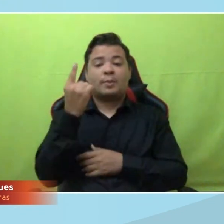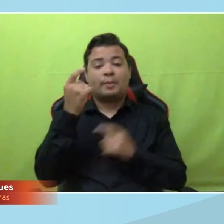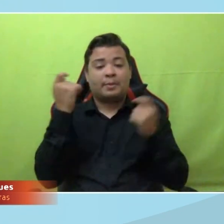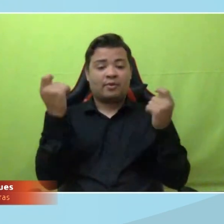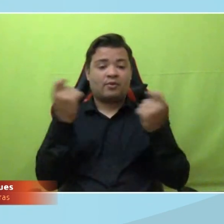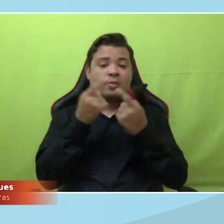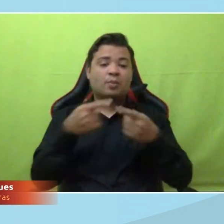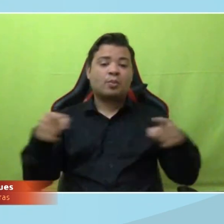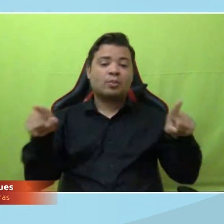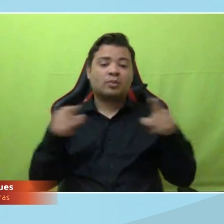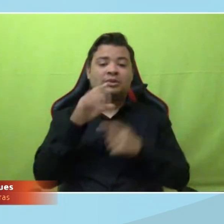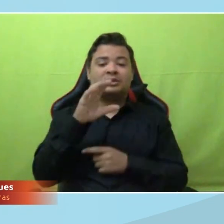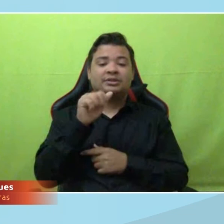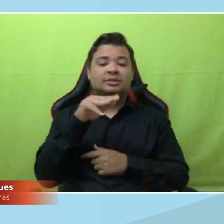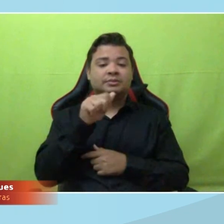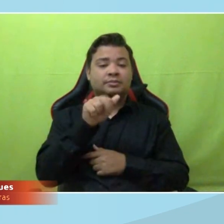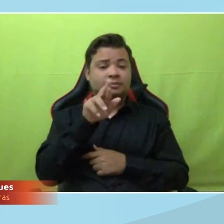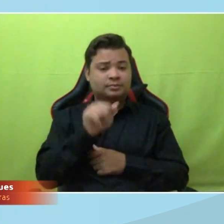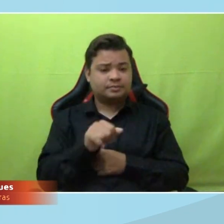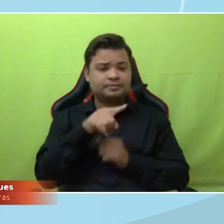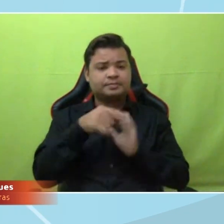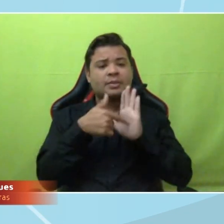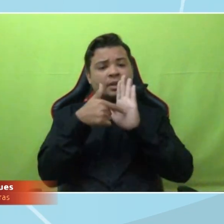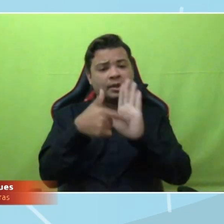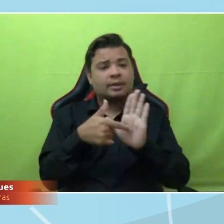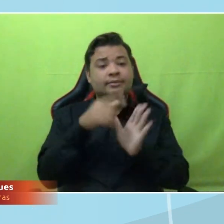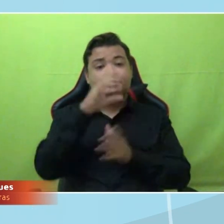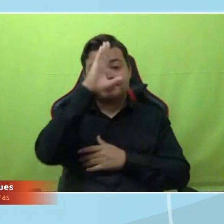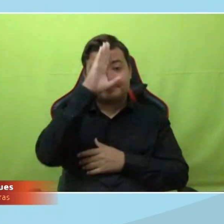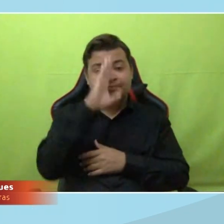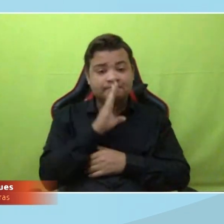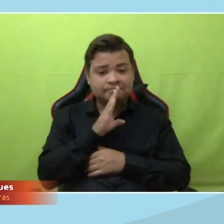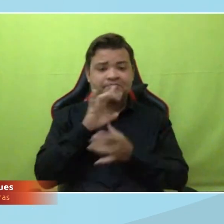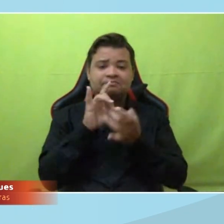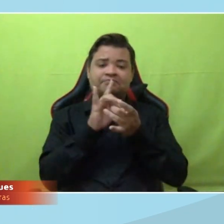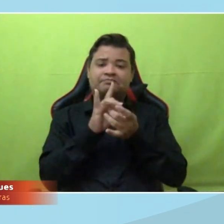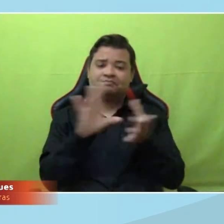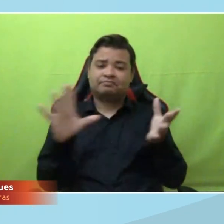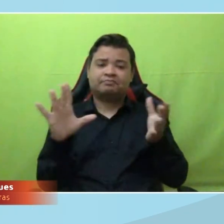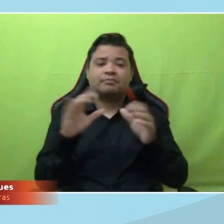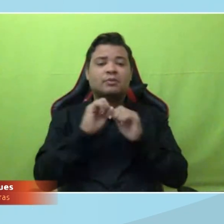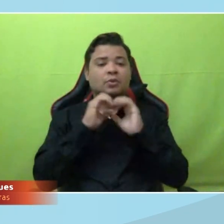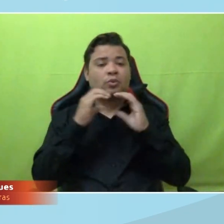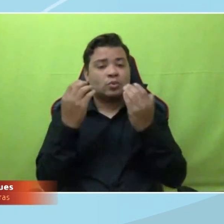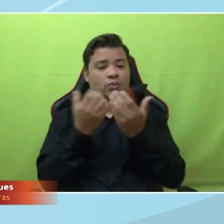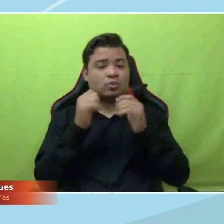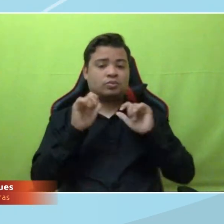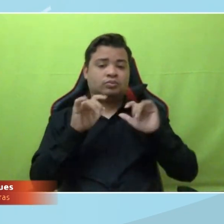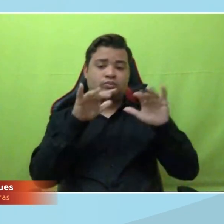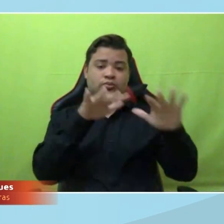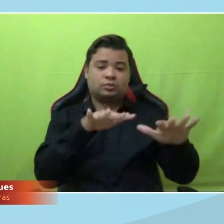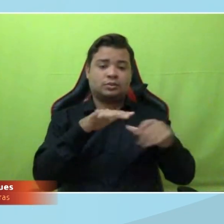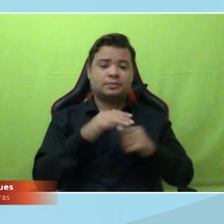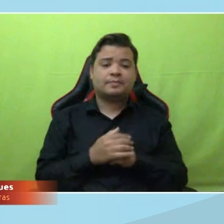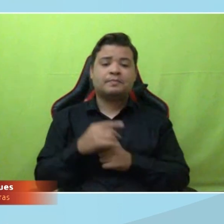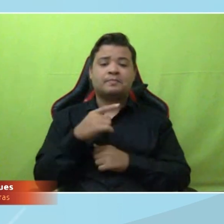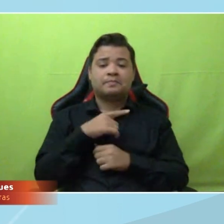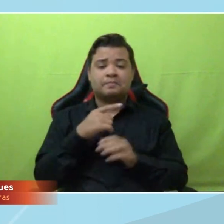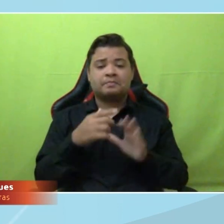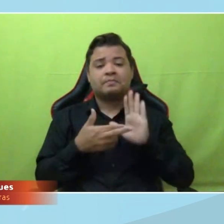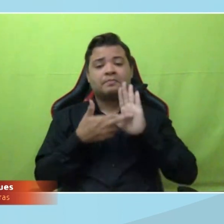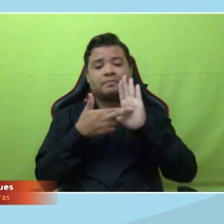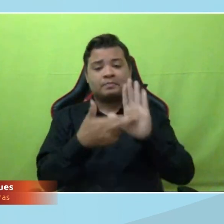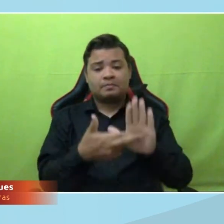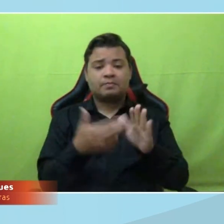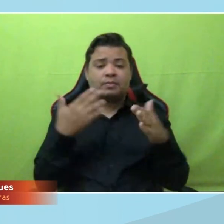câmara. As apresentações são gratuitas e abertas a toda a comunidade. E vão representar um passeio para uma ampla combinação